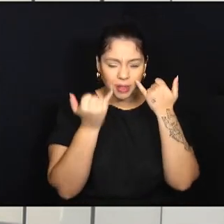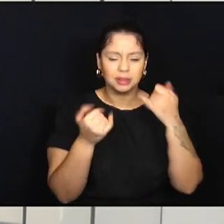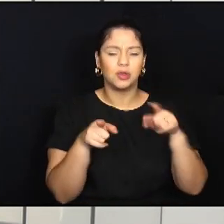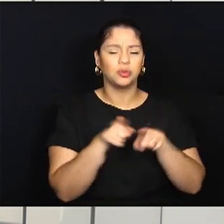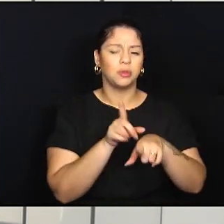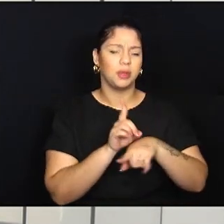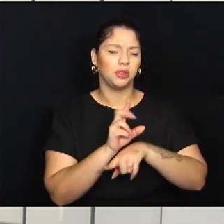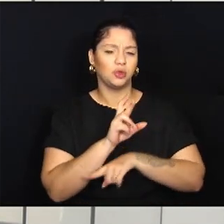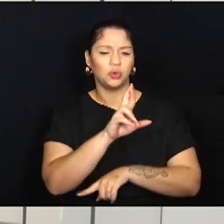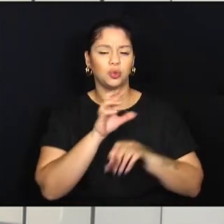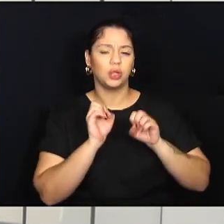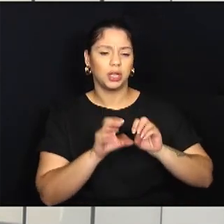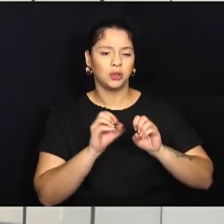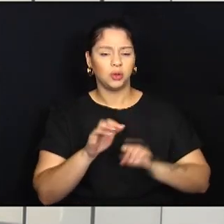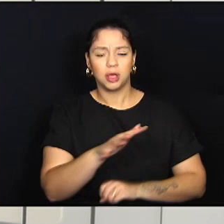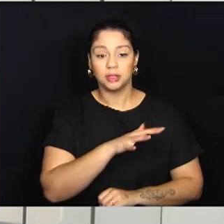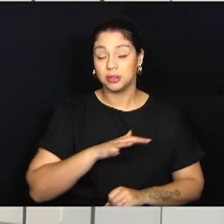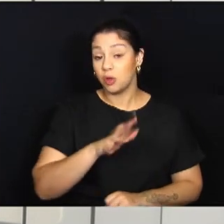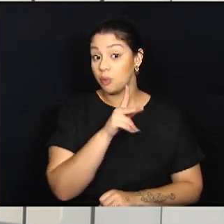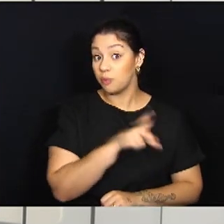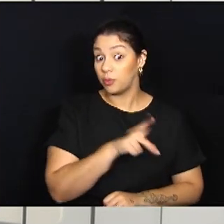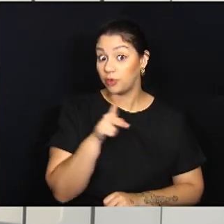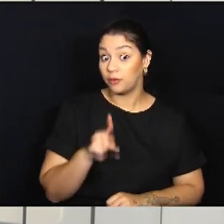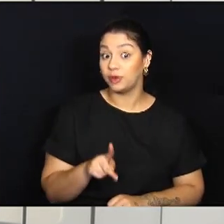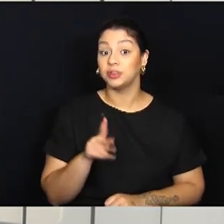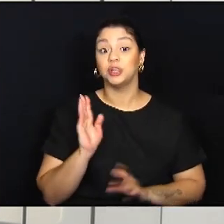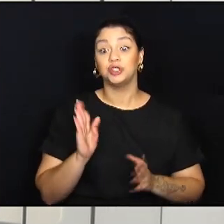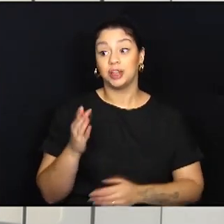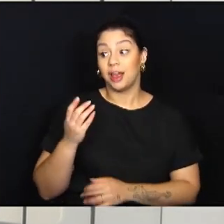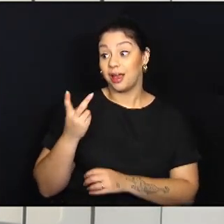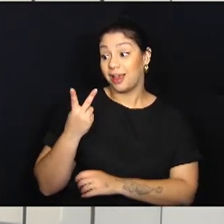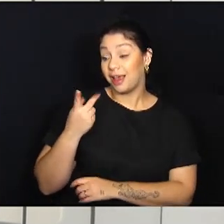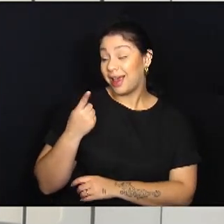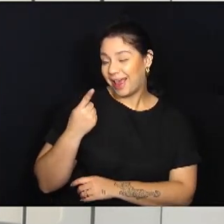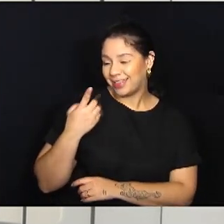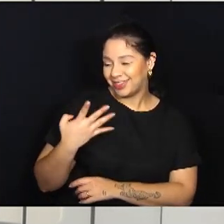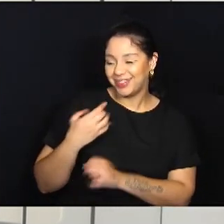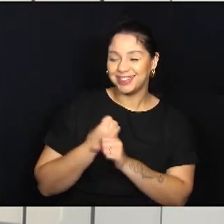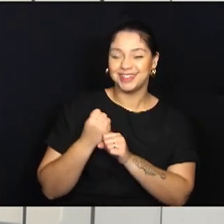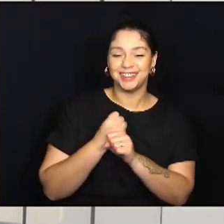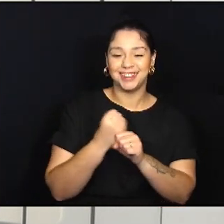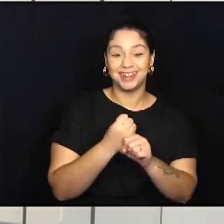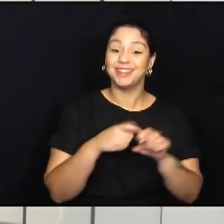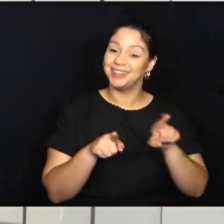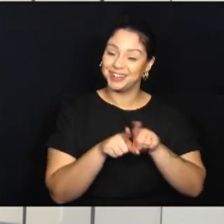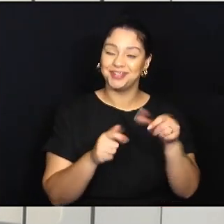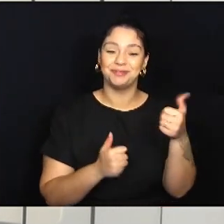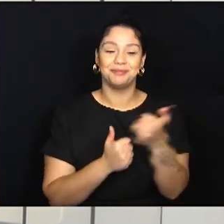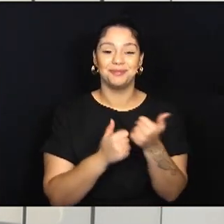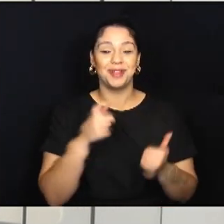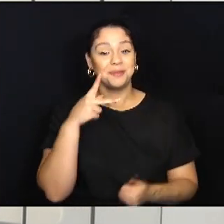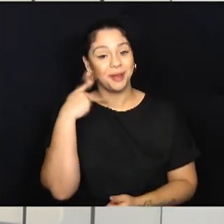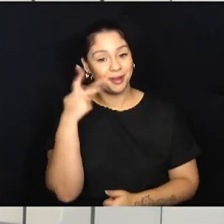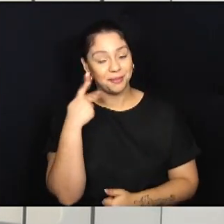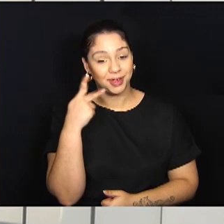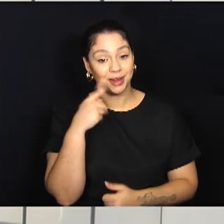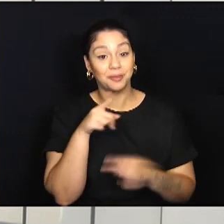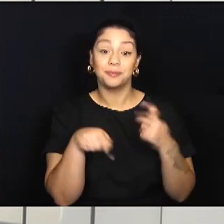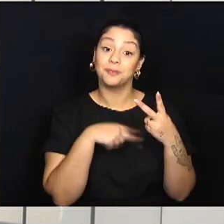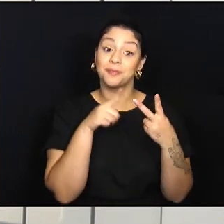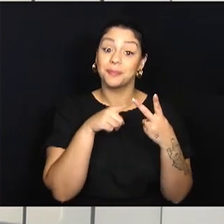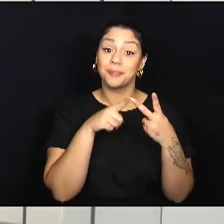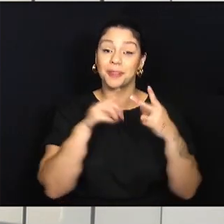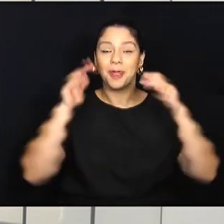doutor em educação, professor por 14 anos, assessor parlamentar e a outra,